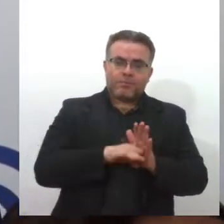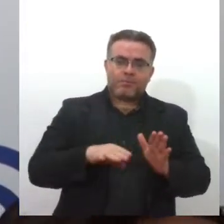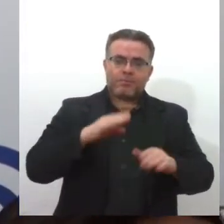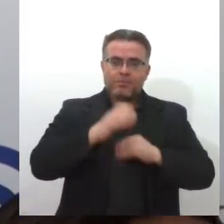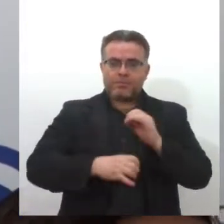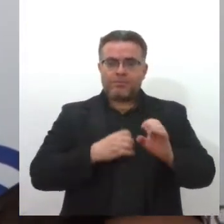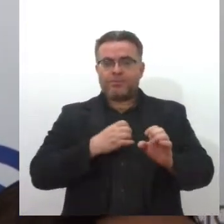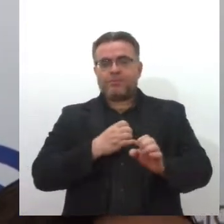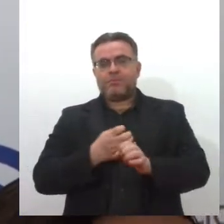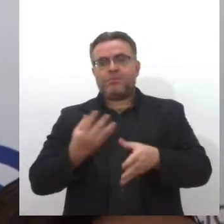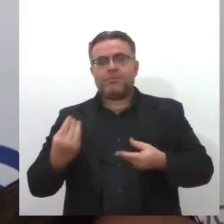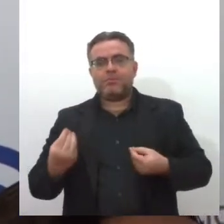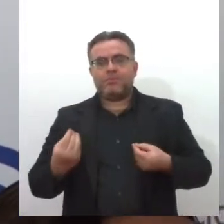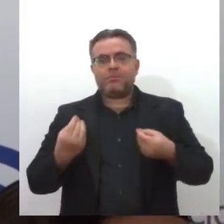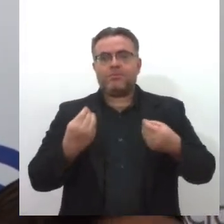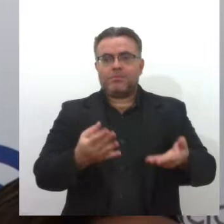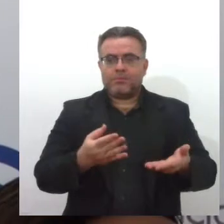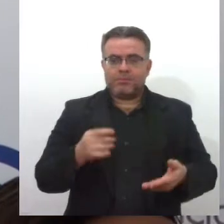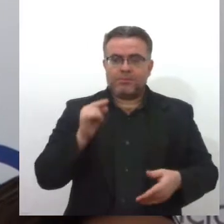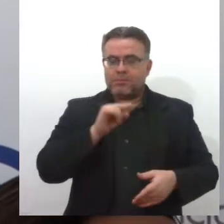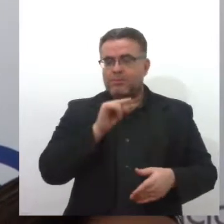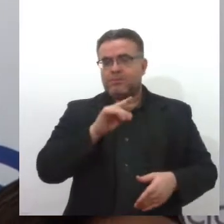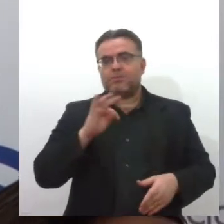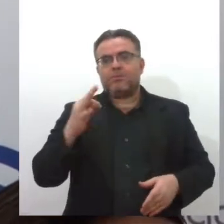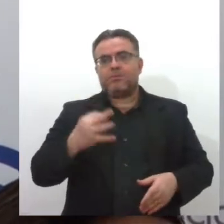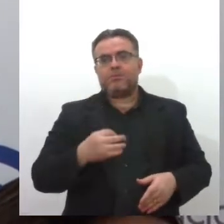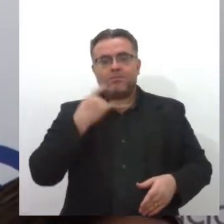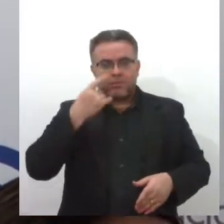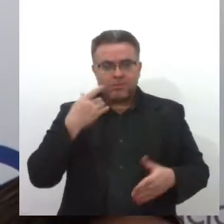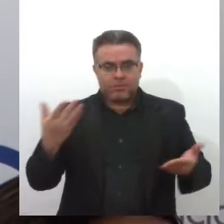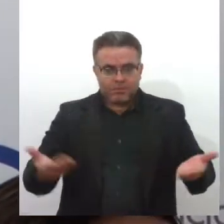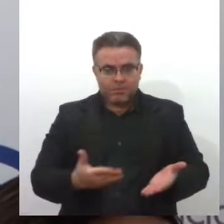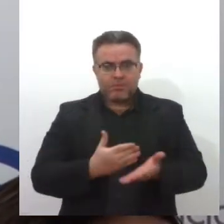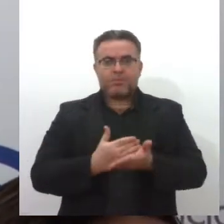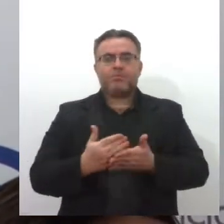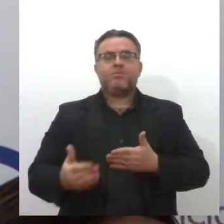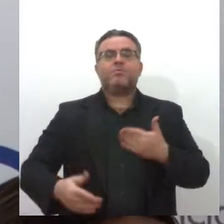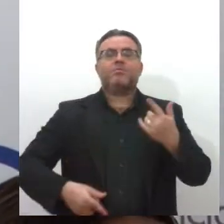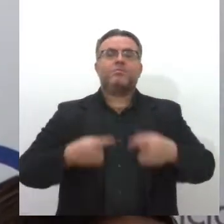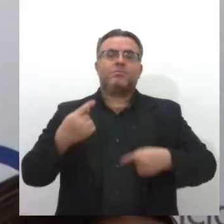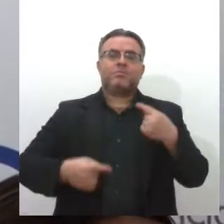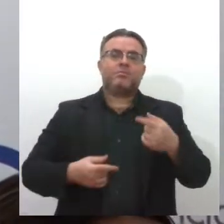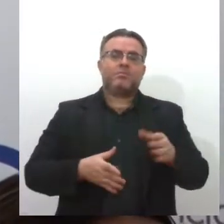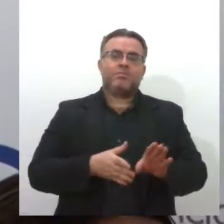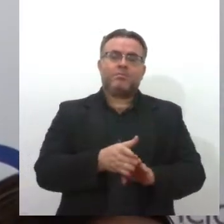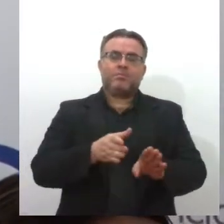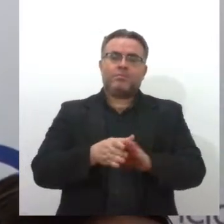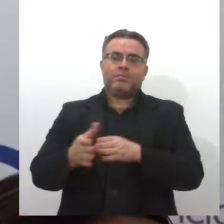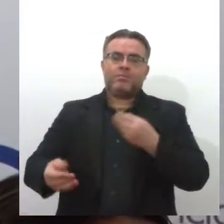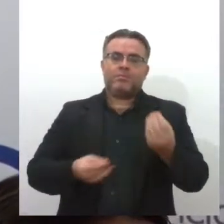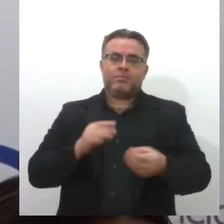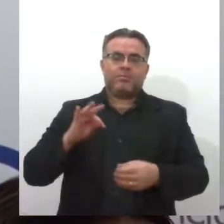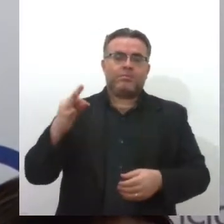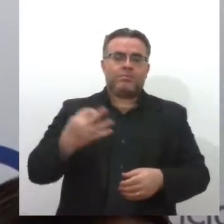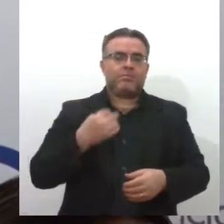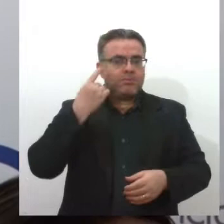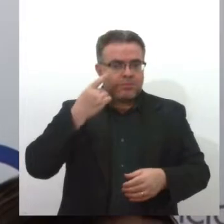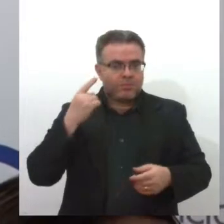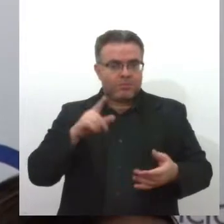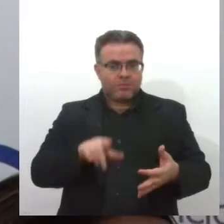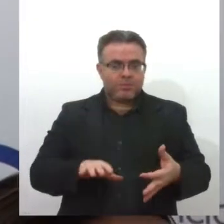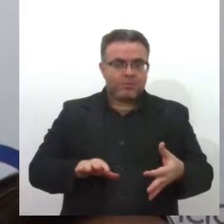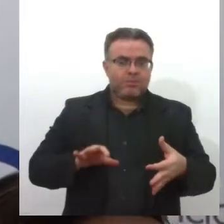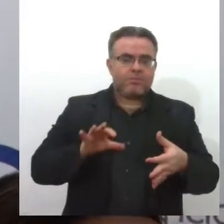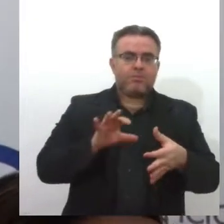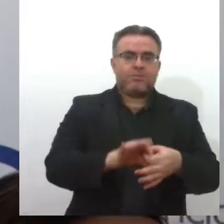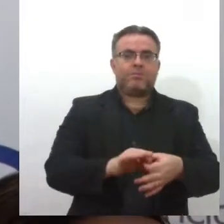que nós encaminhamos para o gabinete de todos os deputados, e hoje já começamos a trabalhar a conscientização dos deputados no sentido